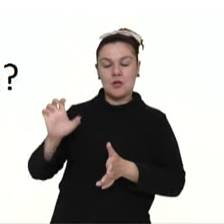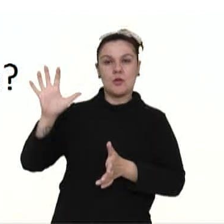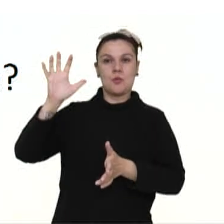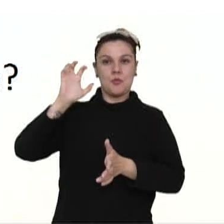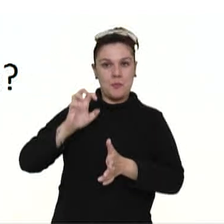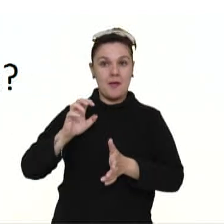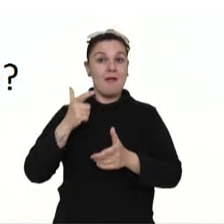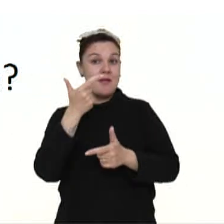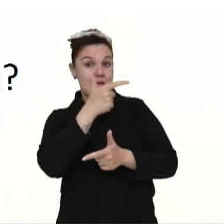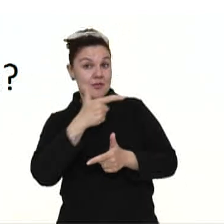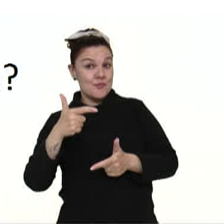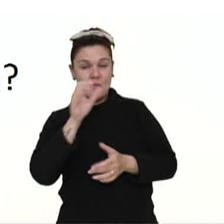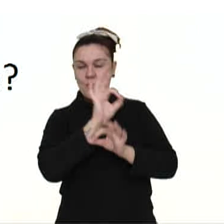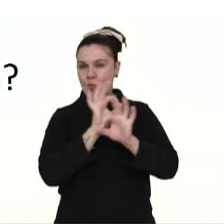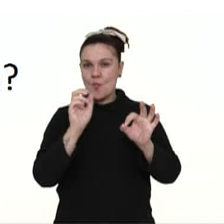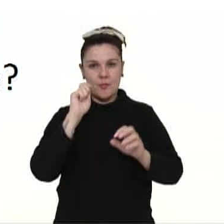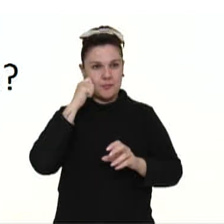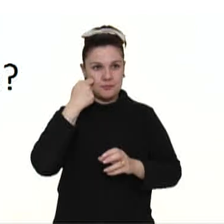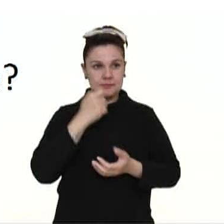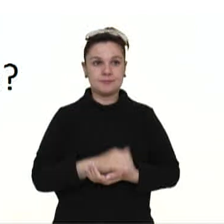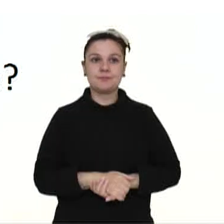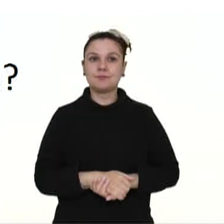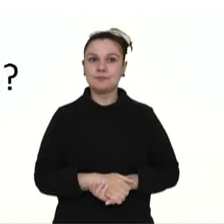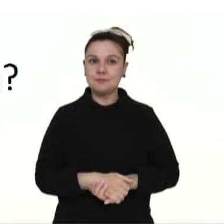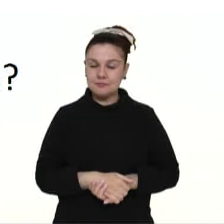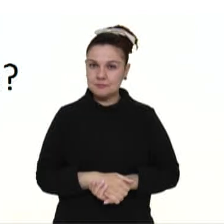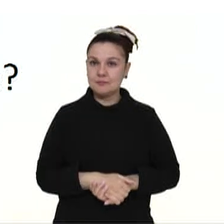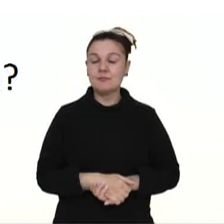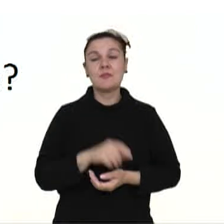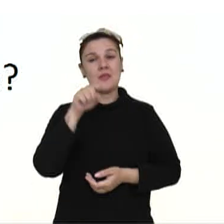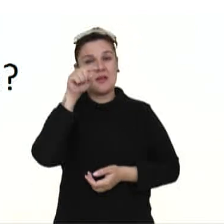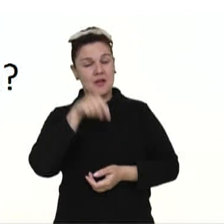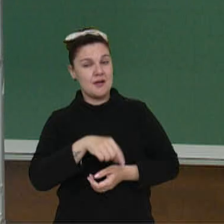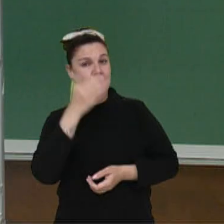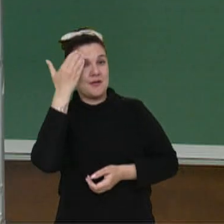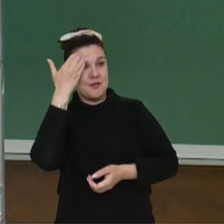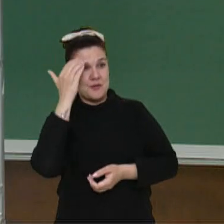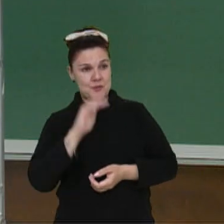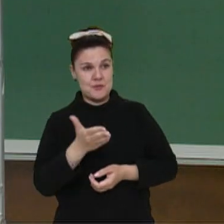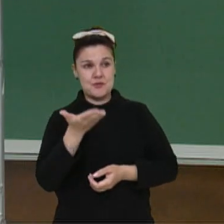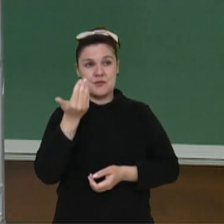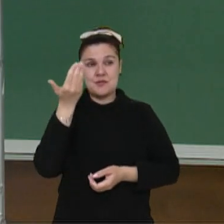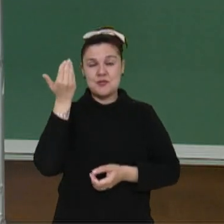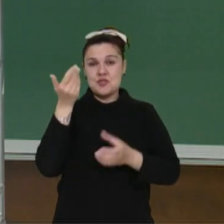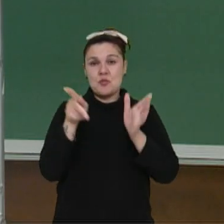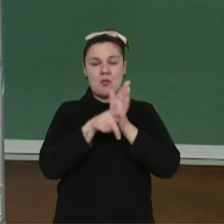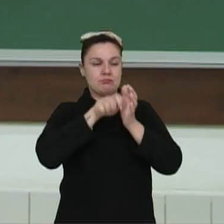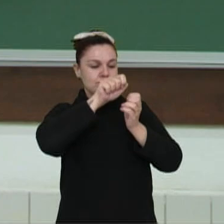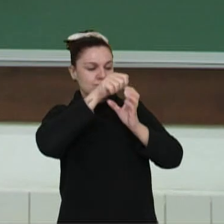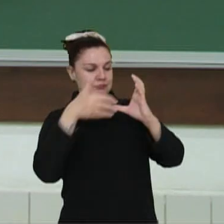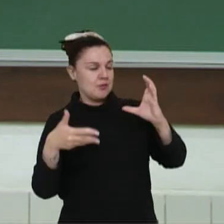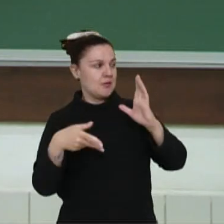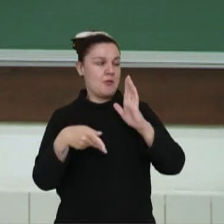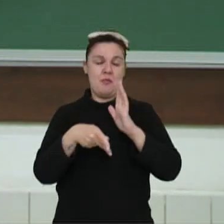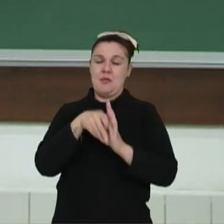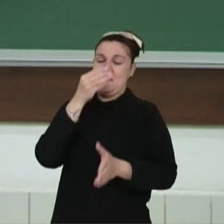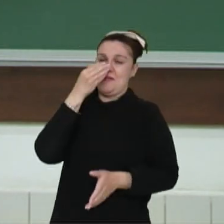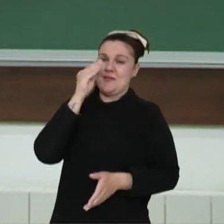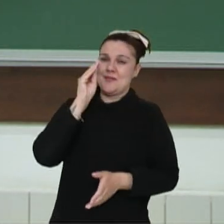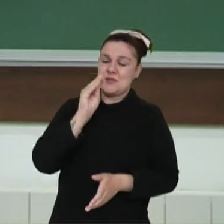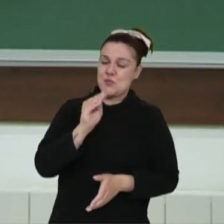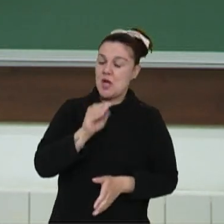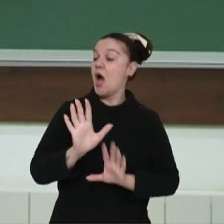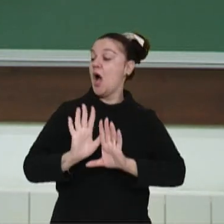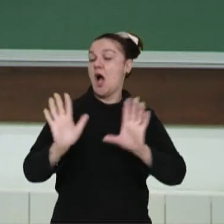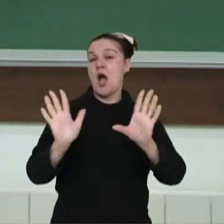não existiam negros. Então, a Curitiba muitas vezes tem essa característica aí de, é